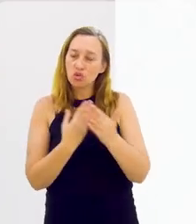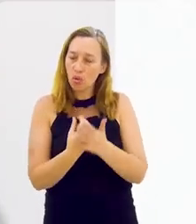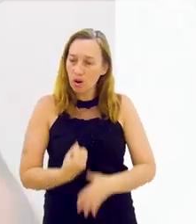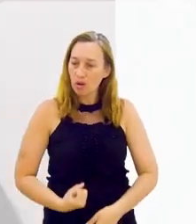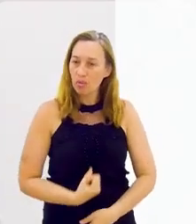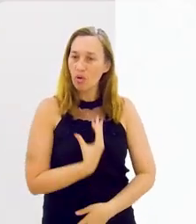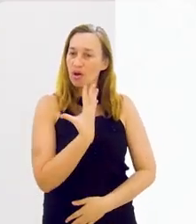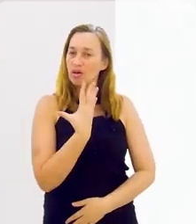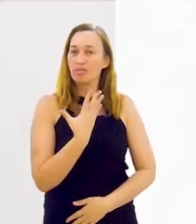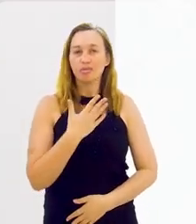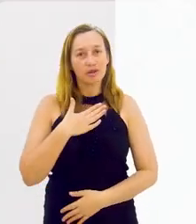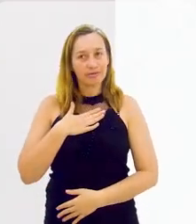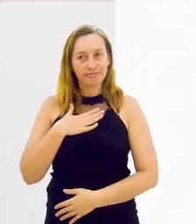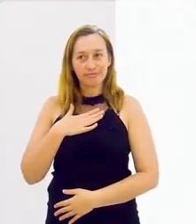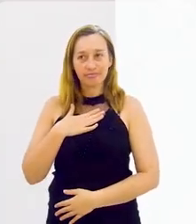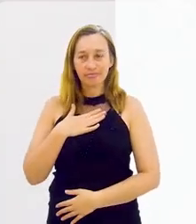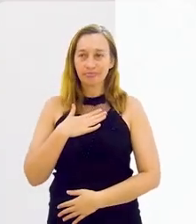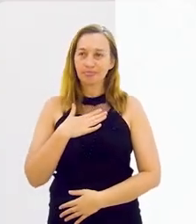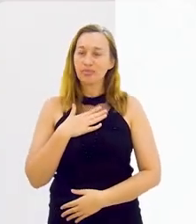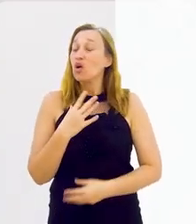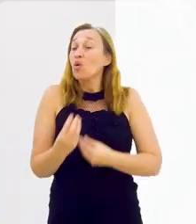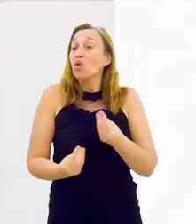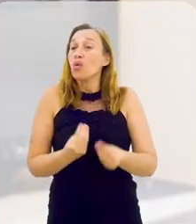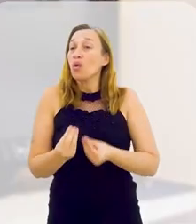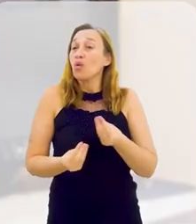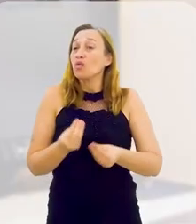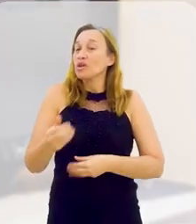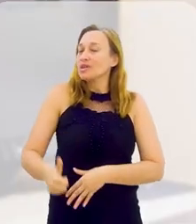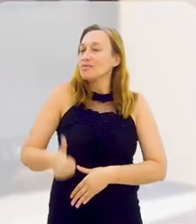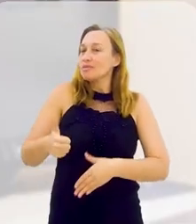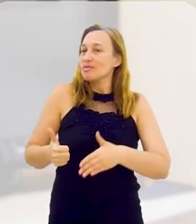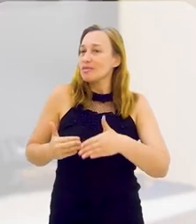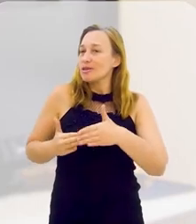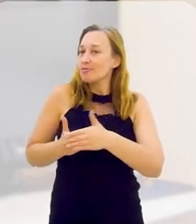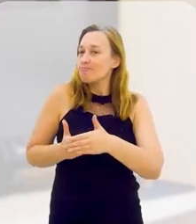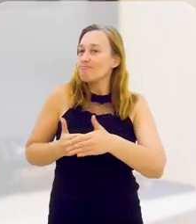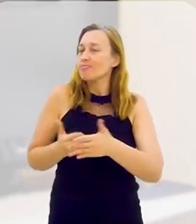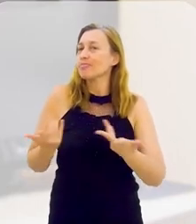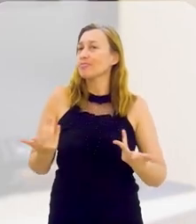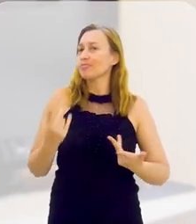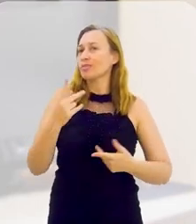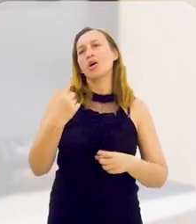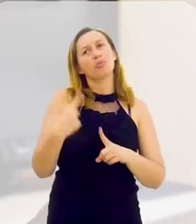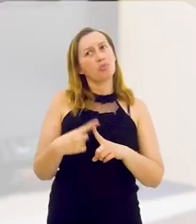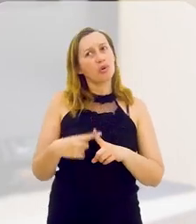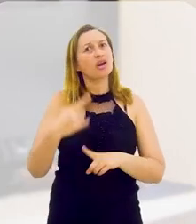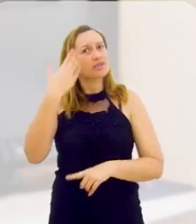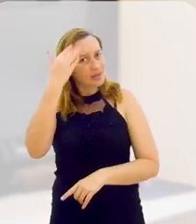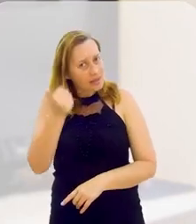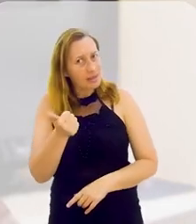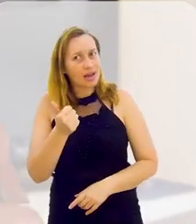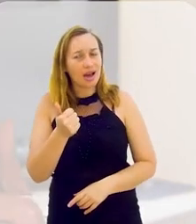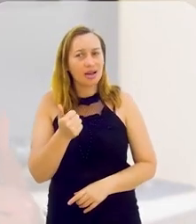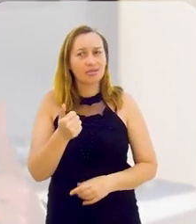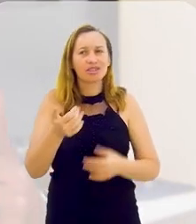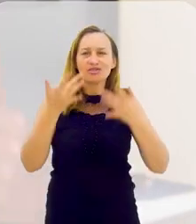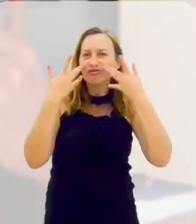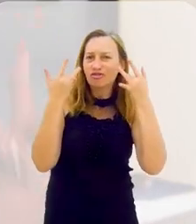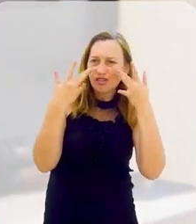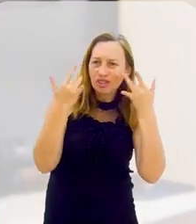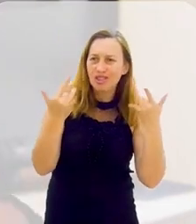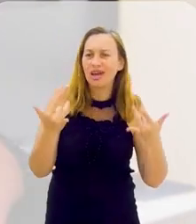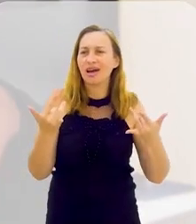o poema na escola toda. E aí foi o Como é que primeiro. foi essa primeira barreira, assim? Porque, poxa, a gente sabe